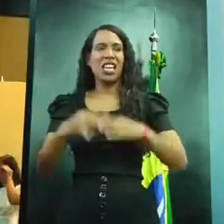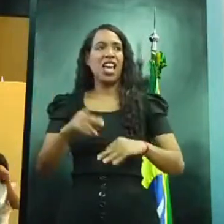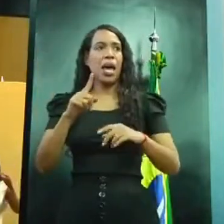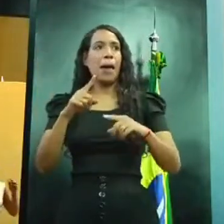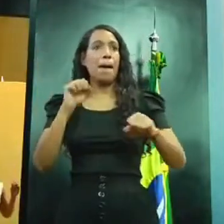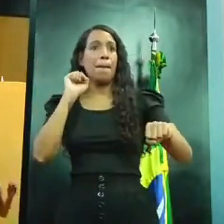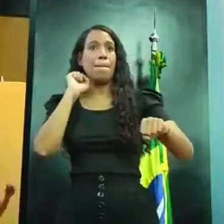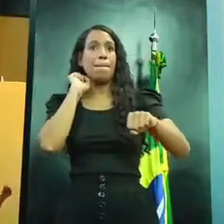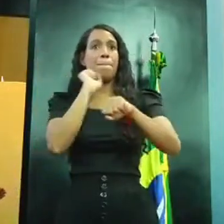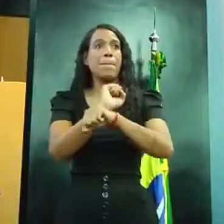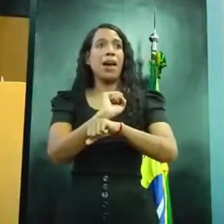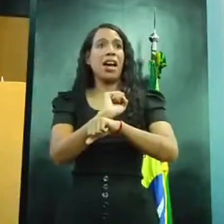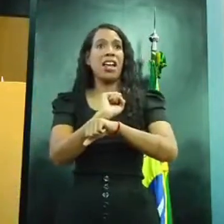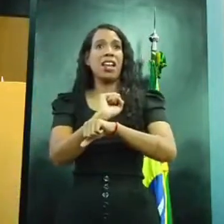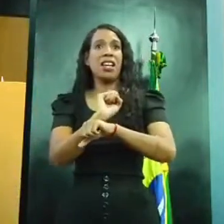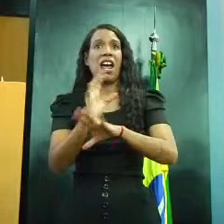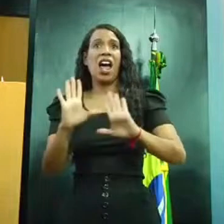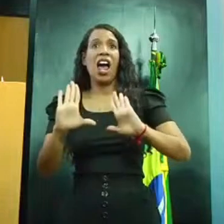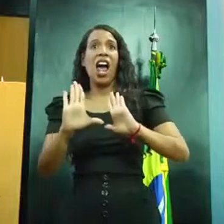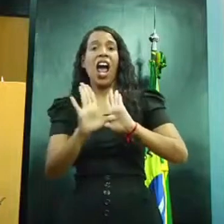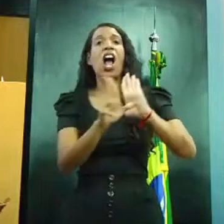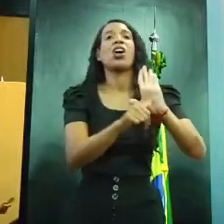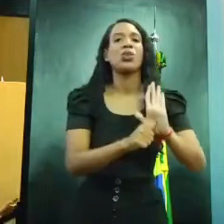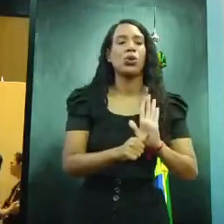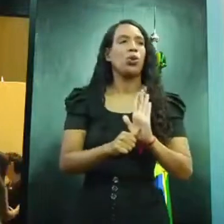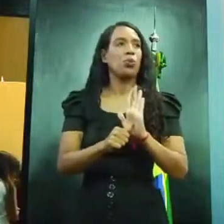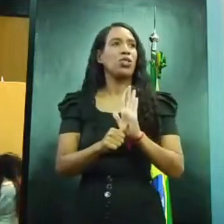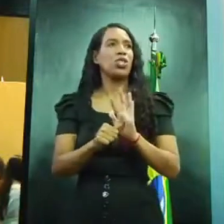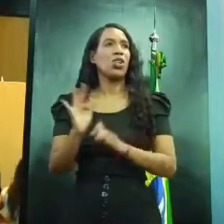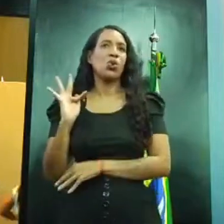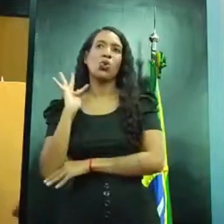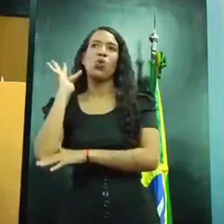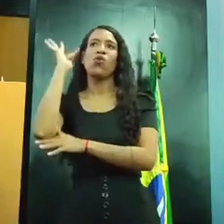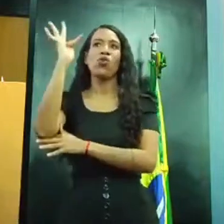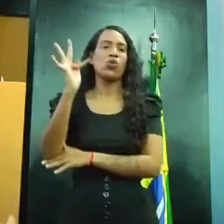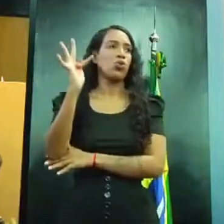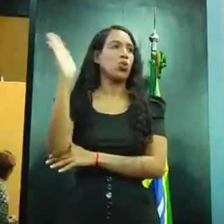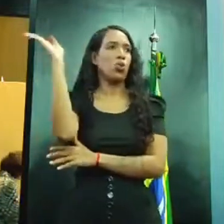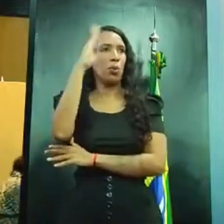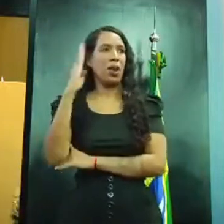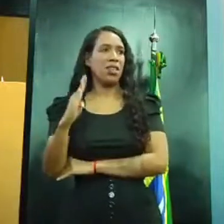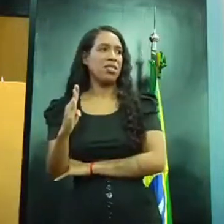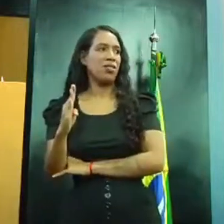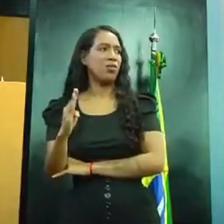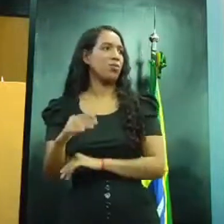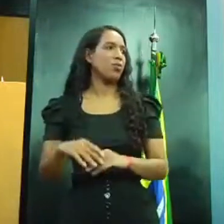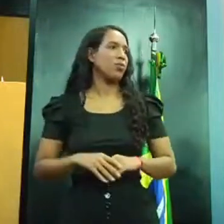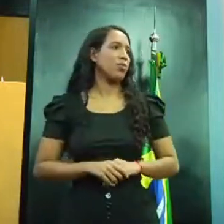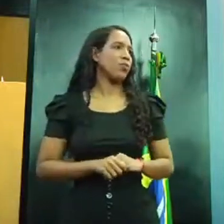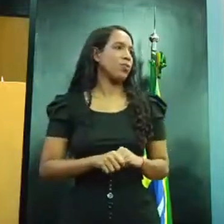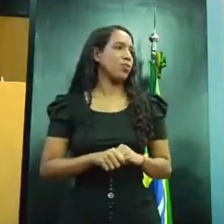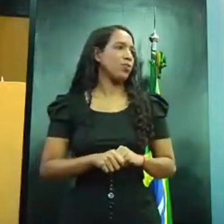combate à corrupção, como instrumento da destruição do futuro do Brasil.